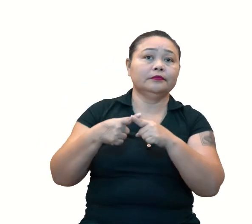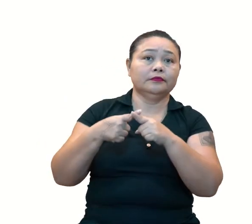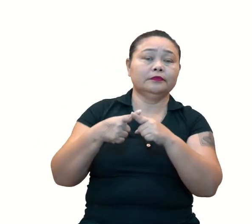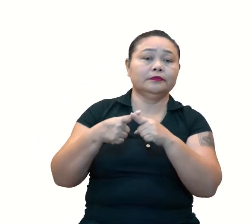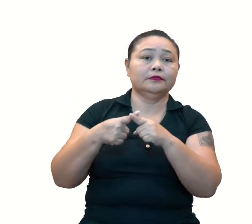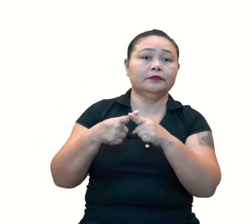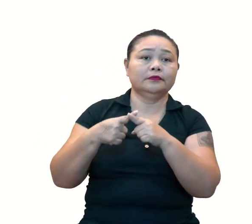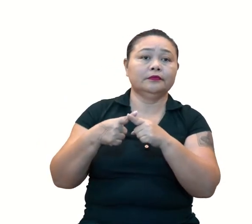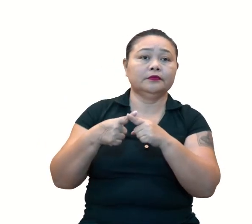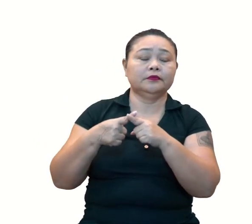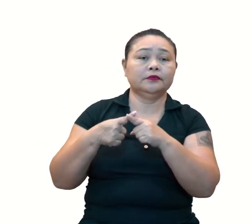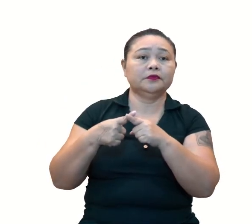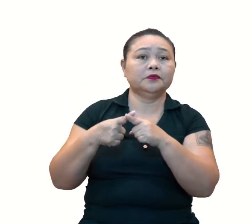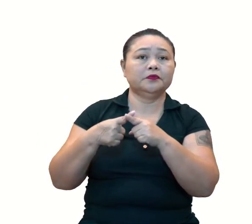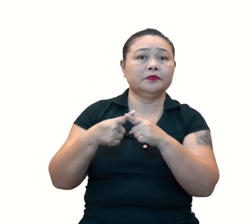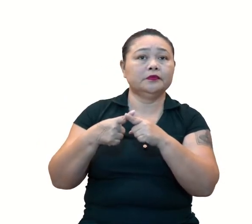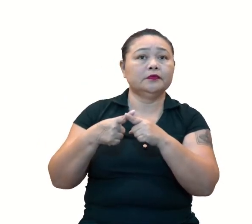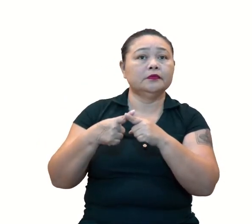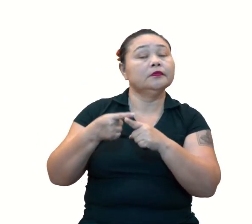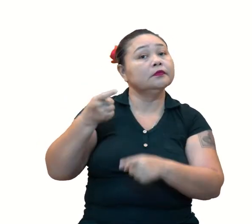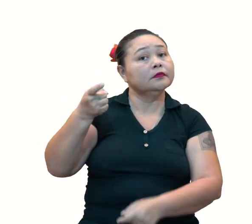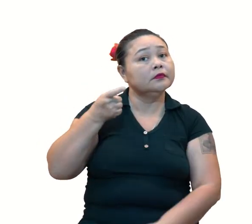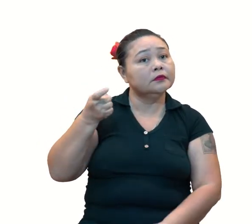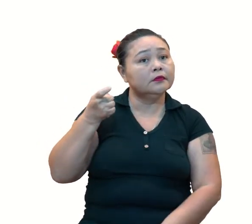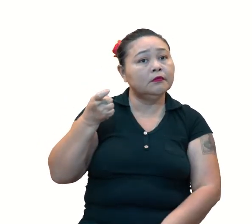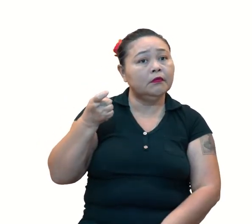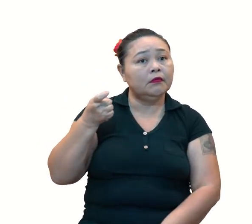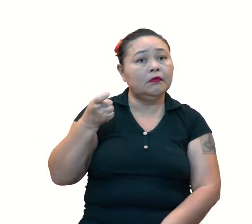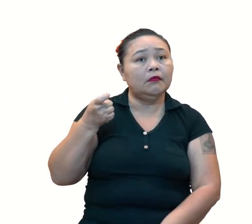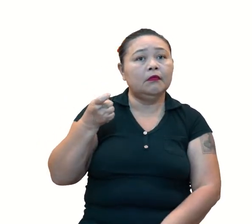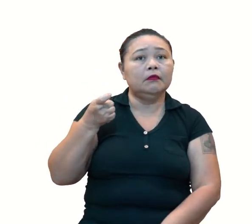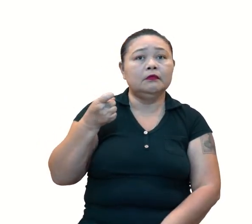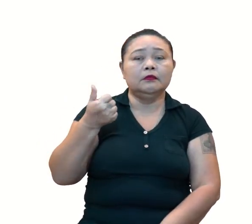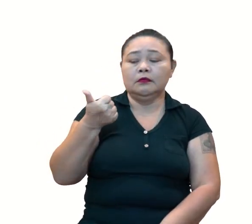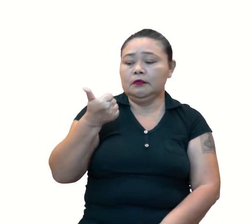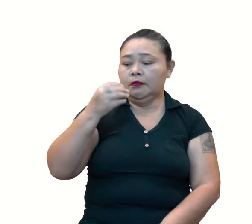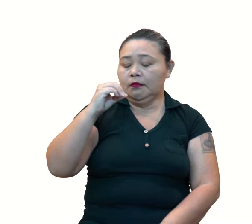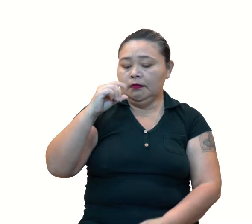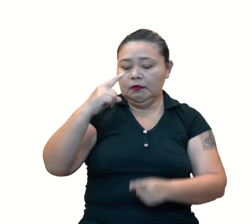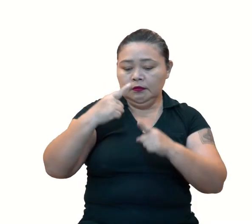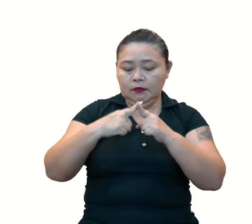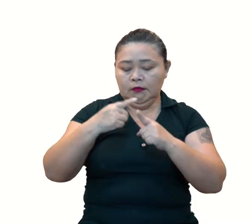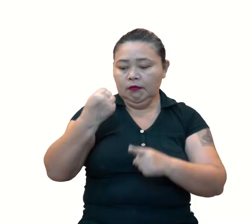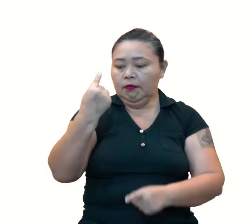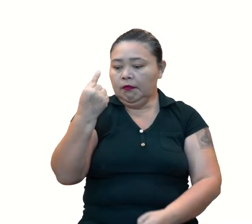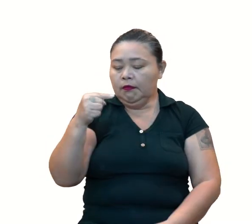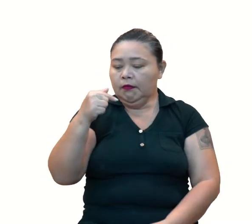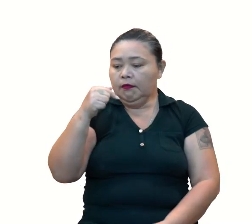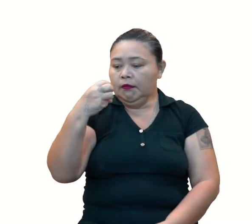vem emendado, não sei porquê, o meu x vai ser igual a 10 vezes